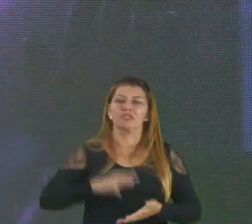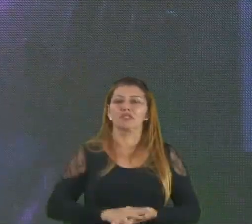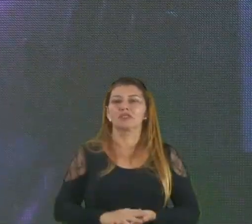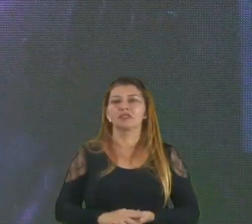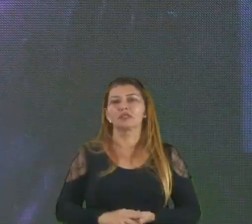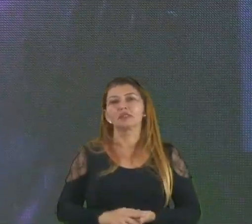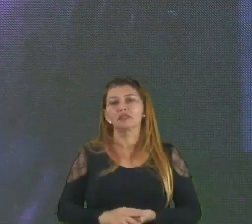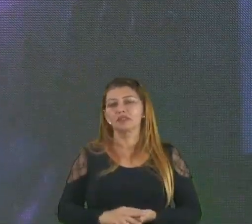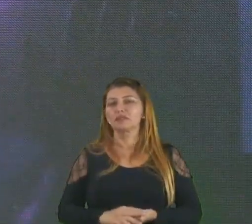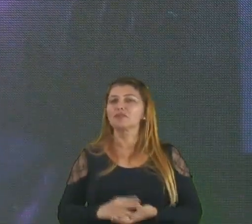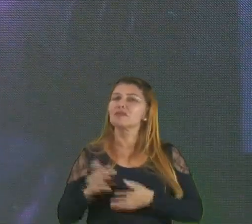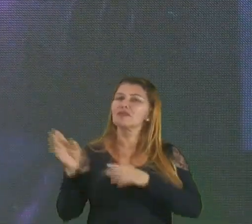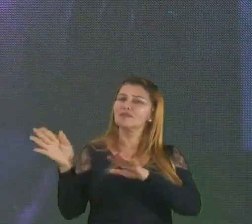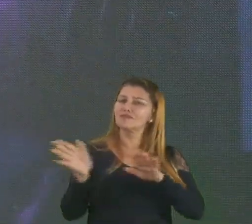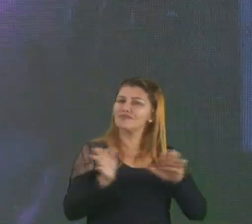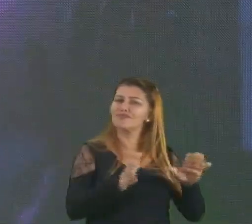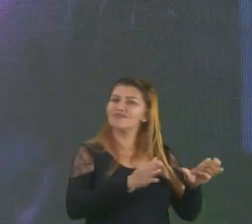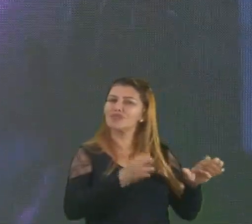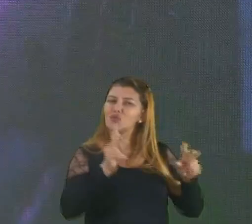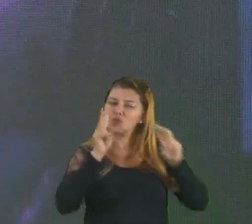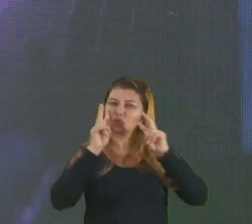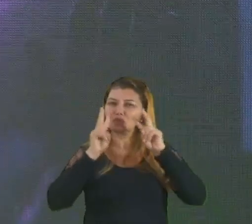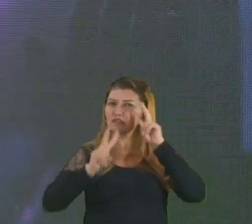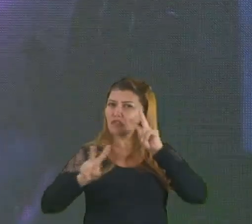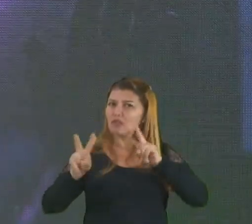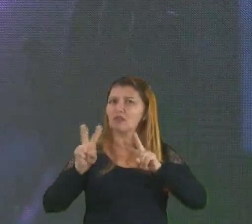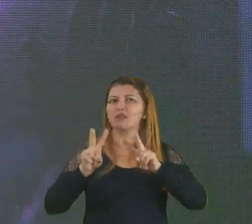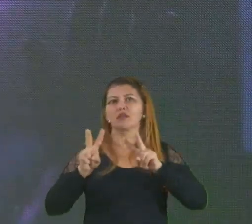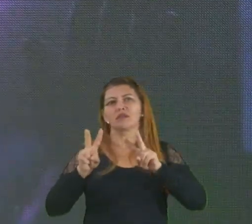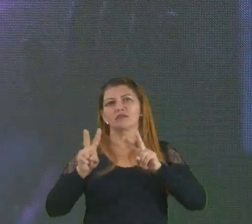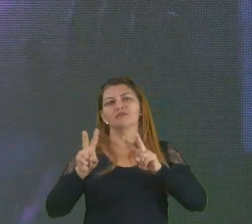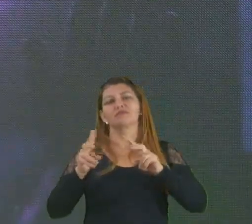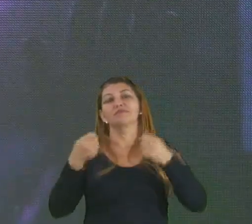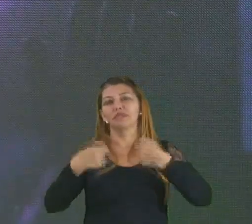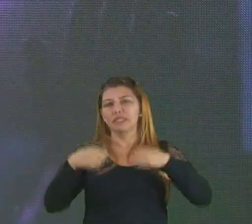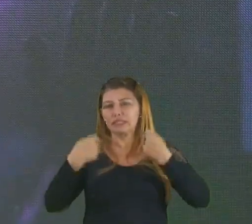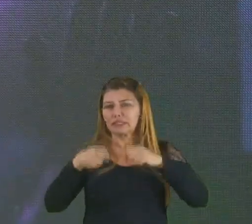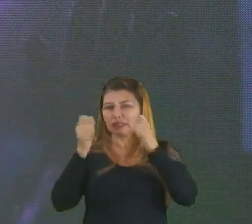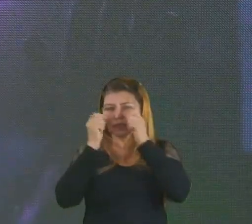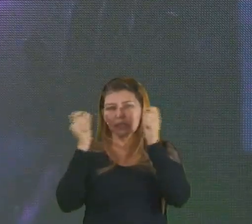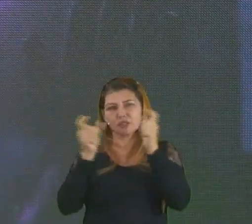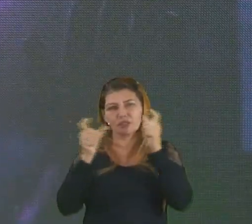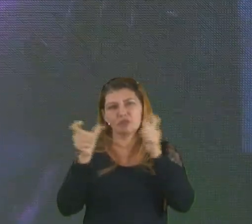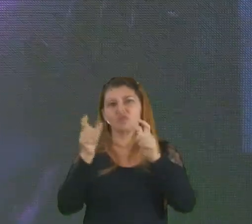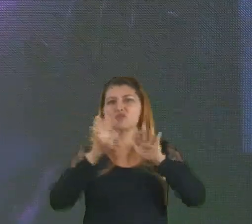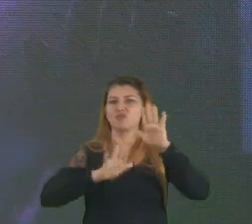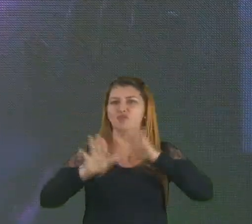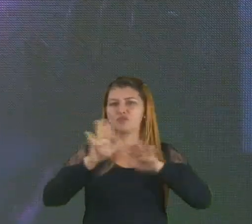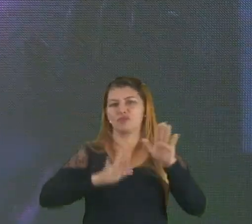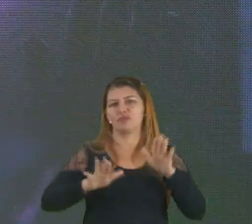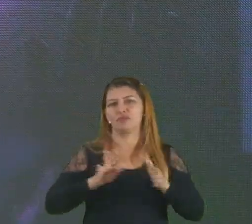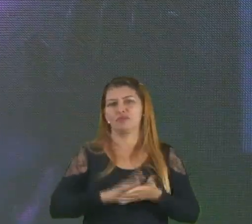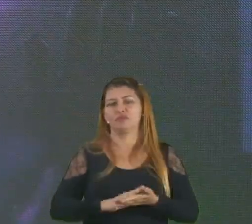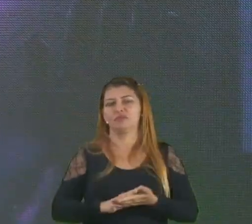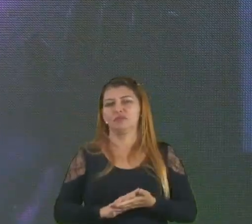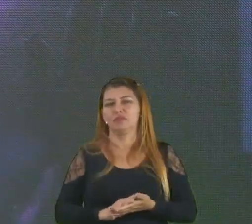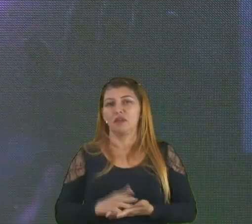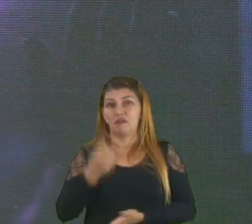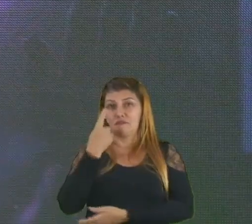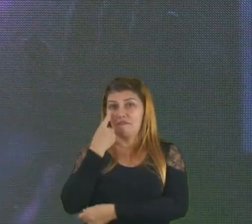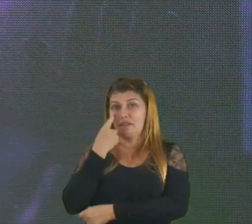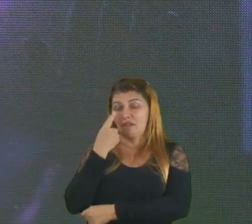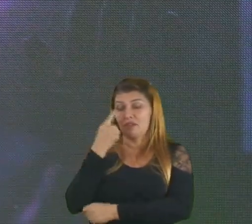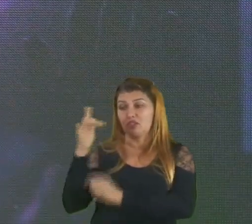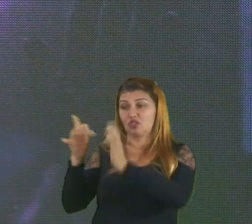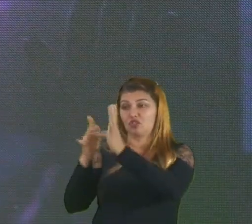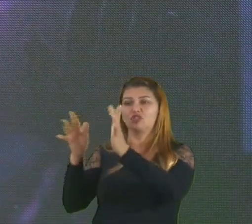Cuidado com o que você está se alimentando espiritualmente. Seja prudente. Incrível como o próprio